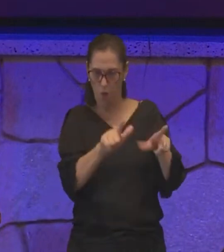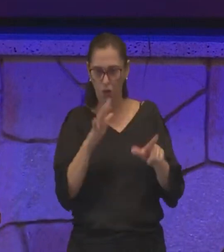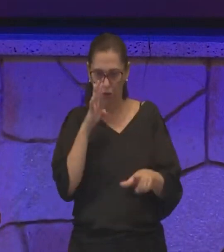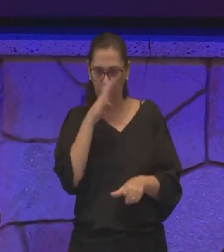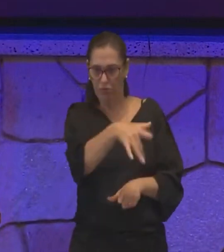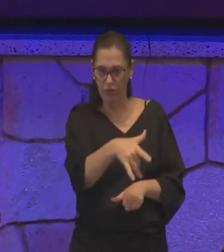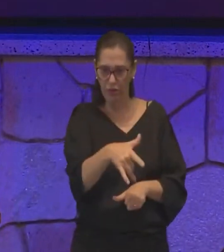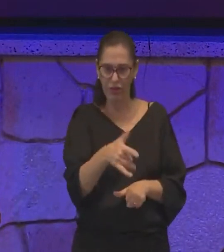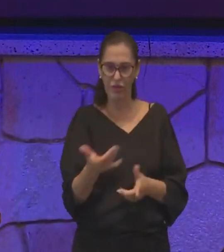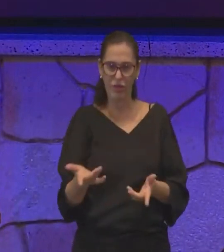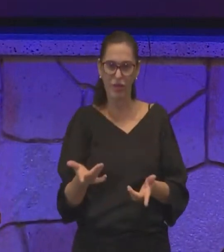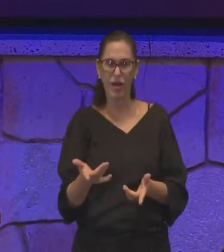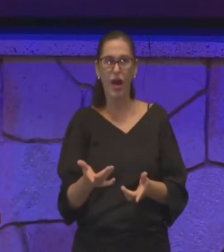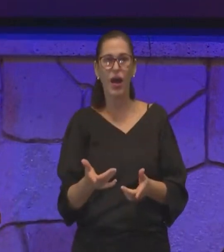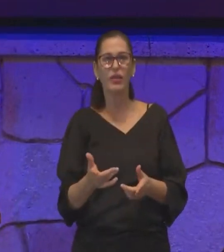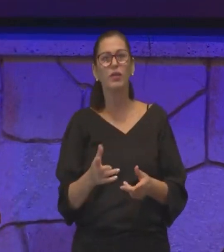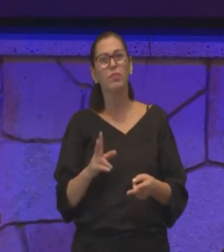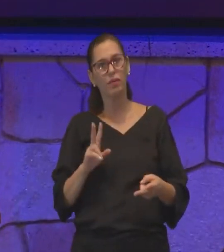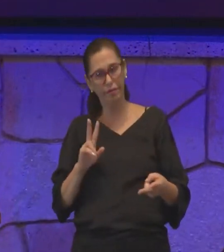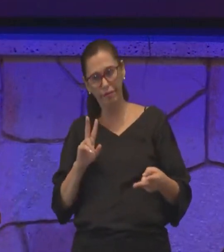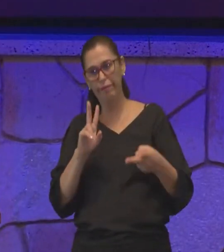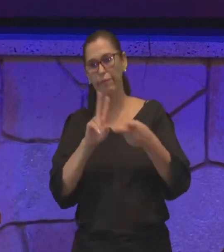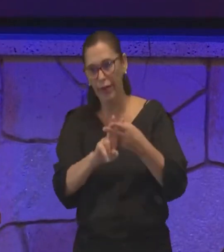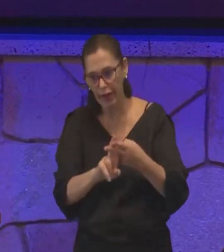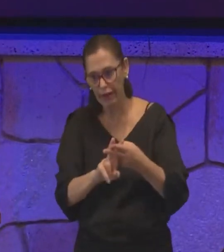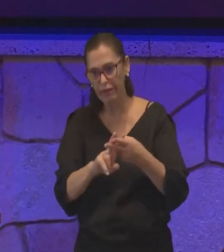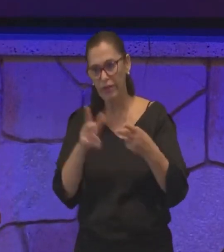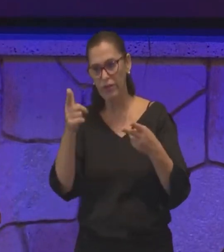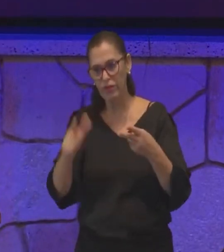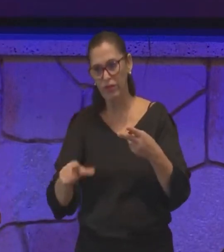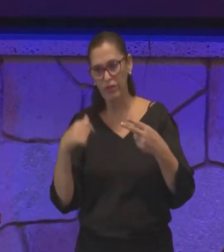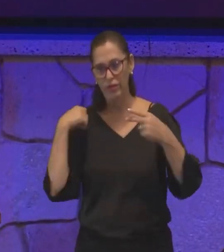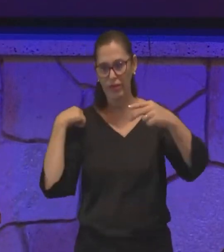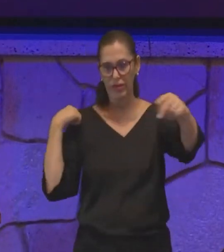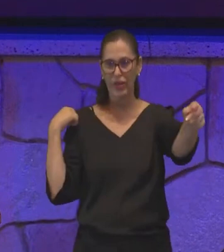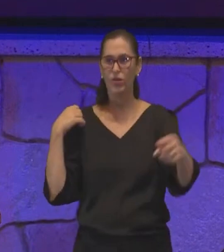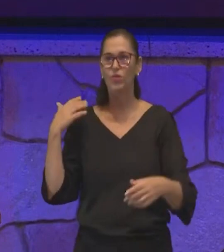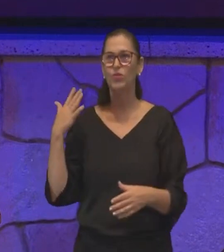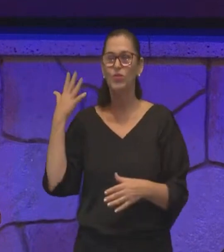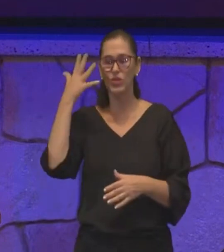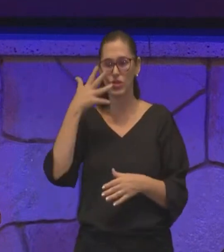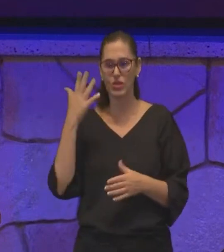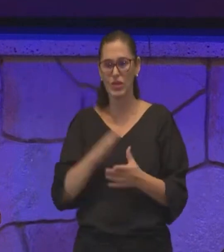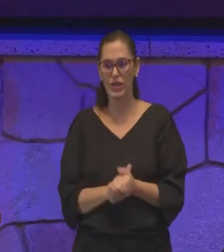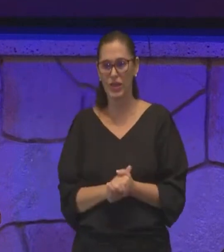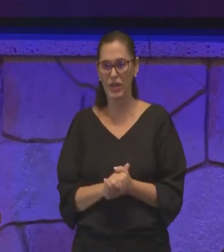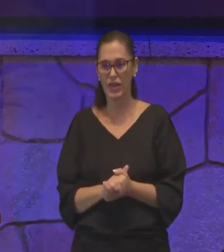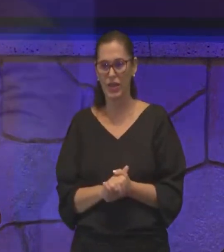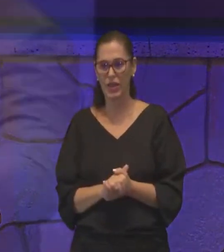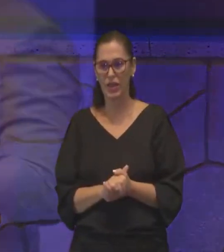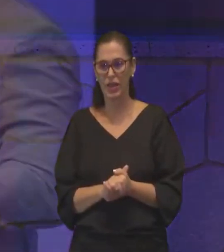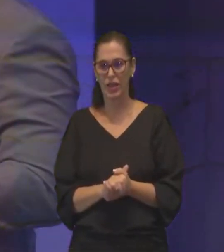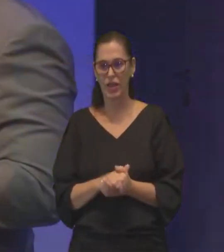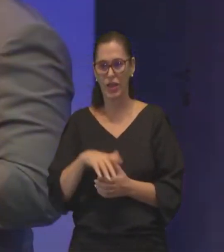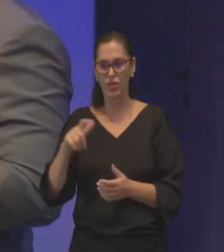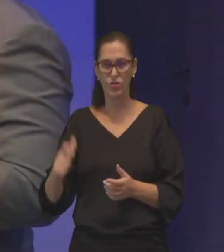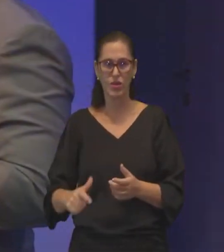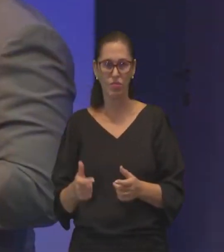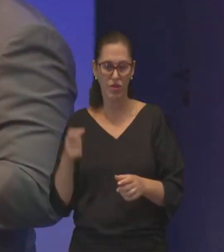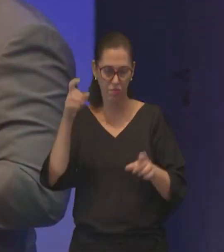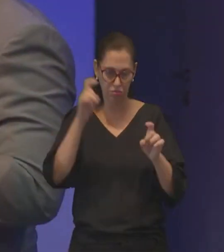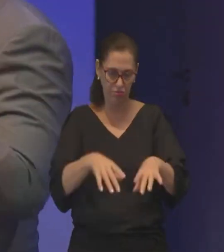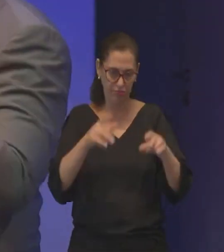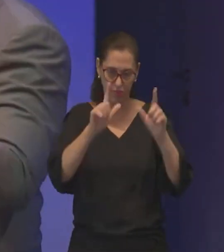ele vai então para o buraco novamente. Eu já assisti uma mensagem que o pregador dizia assim: José vivia no buraco.